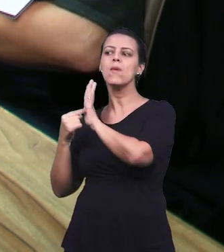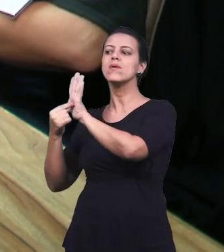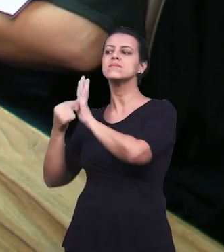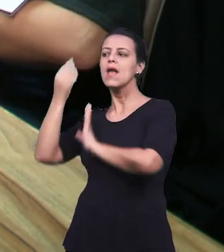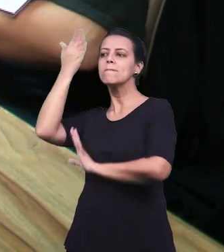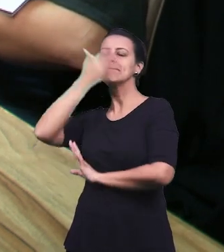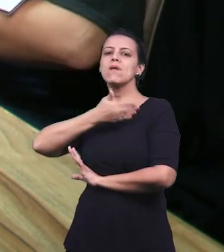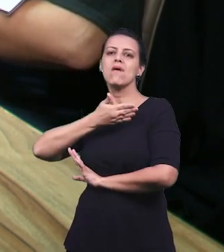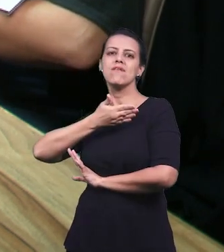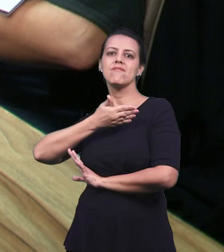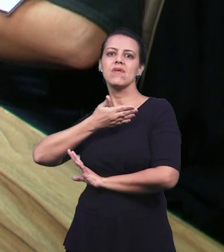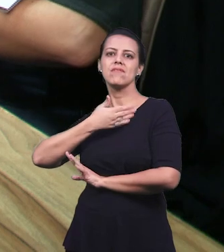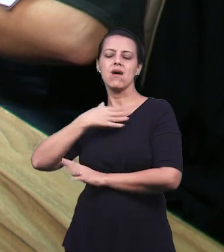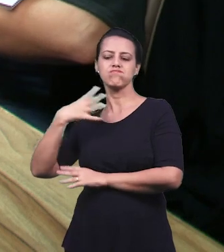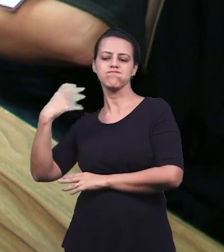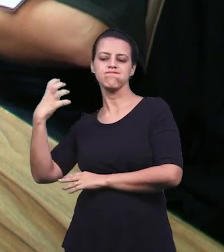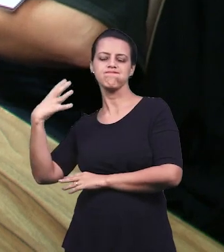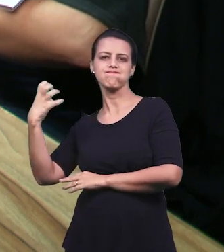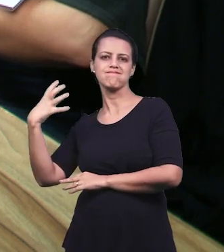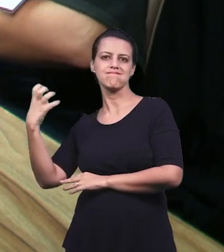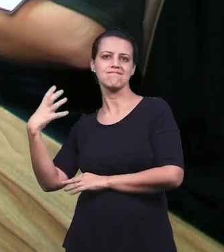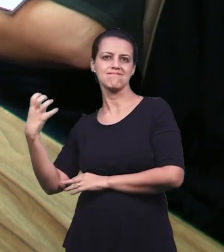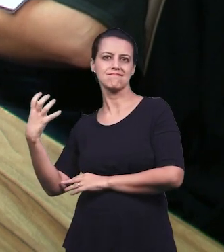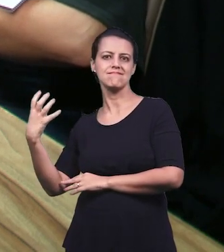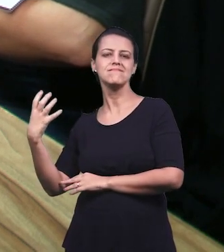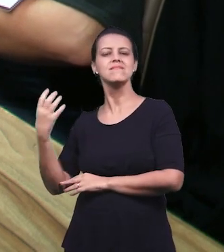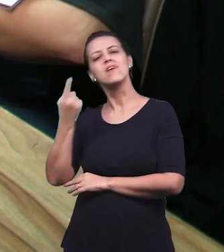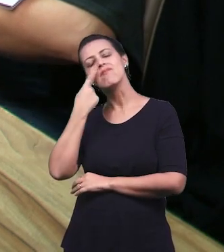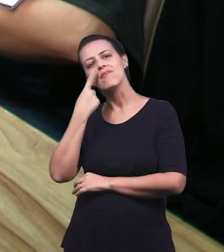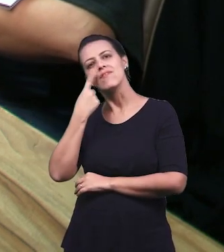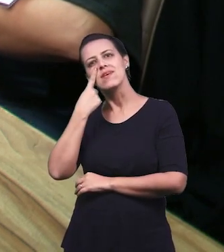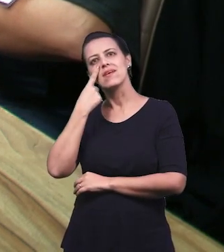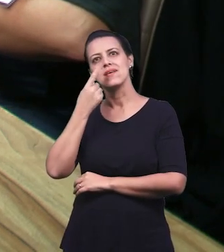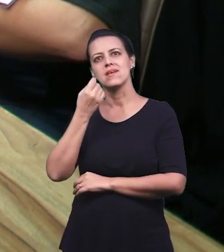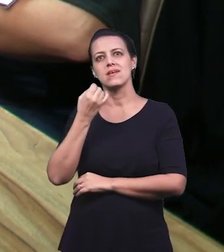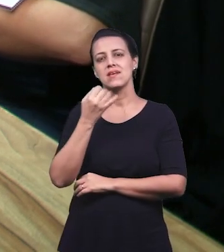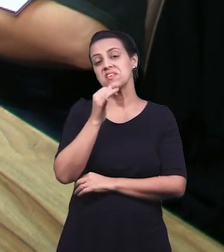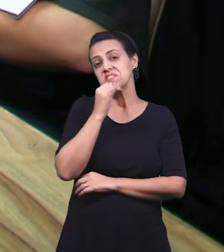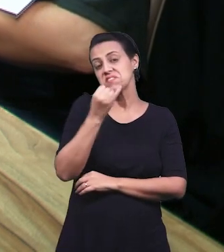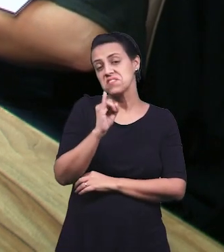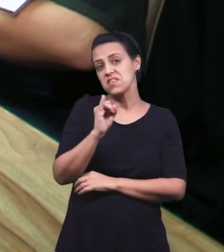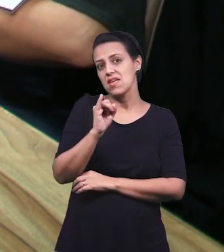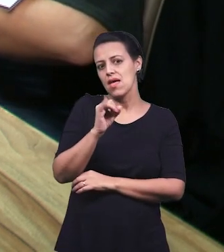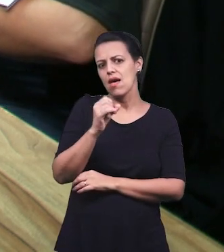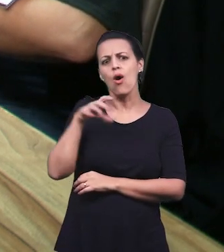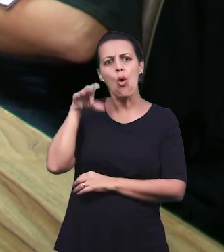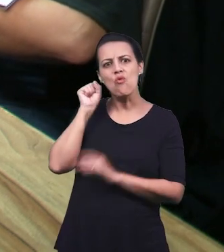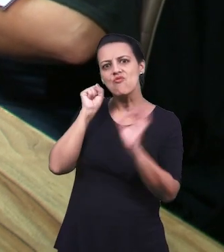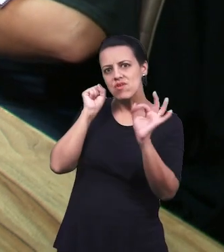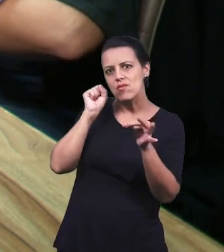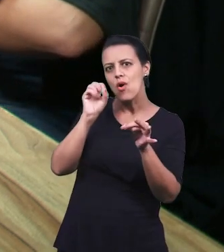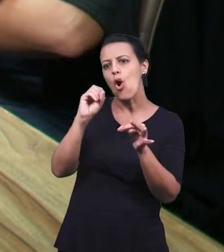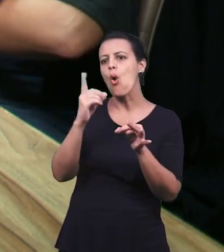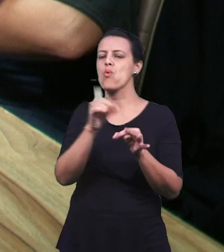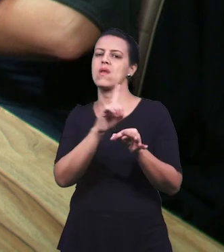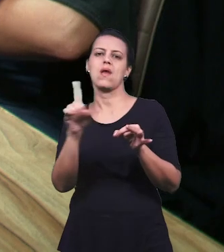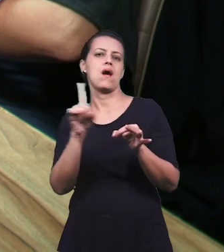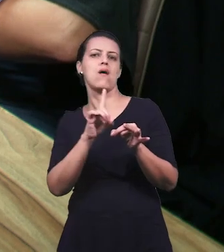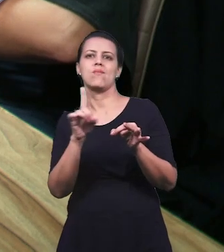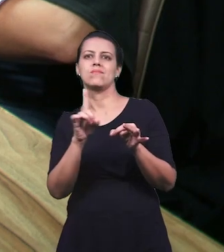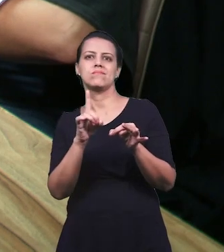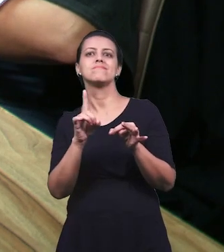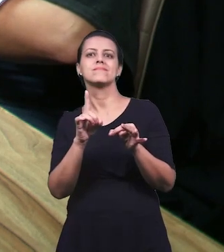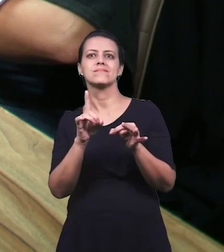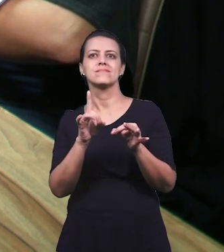essa resposta vai ser captada por essa sonda, que vai ler, respondeu ou não, está ouvindo ou não. Se as células que